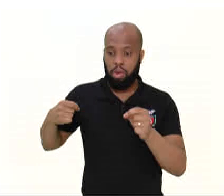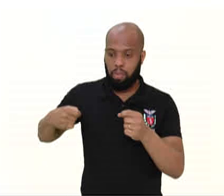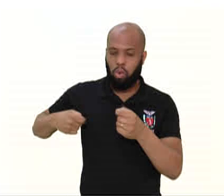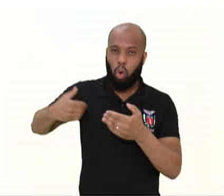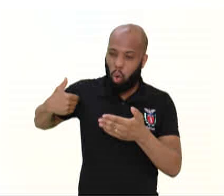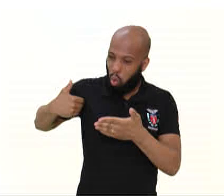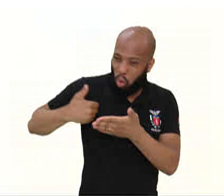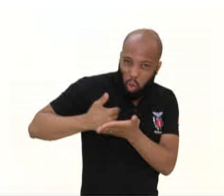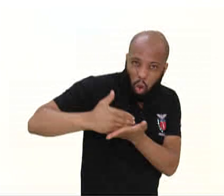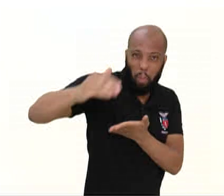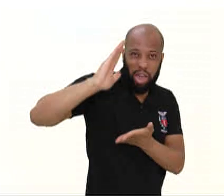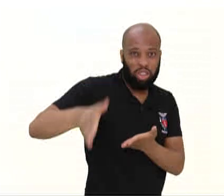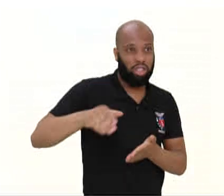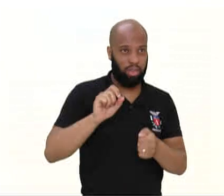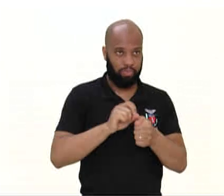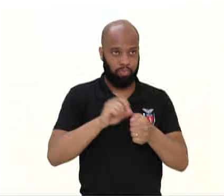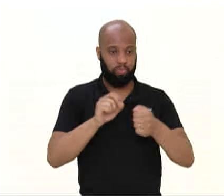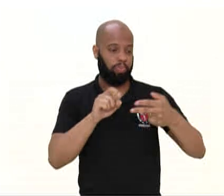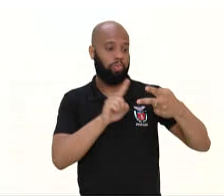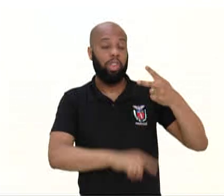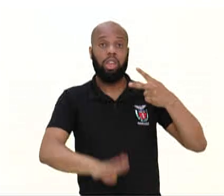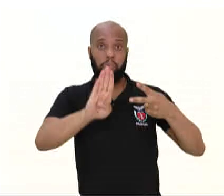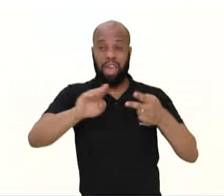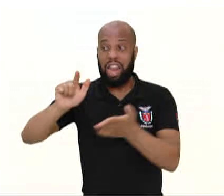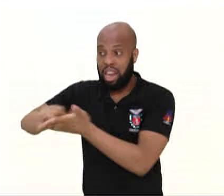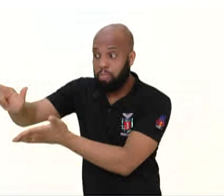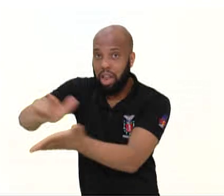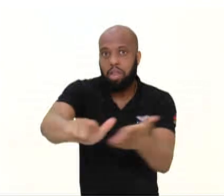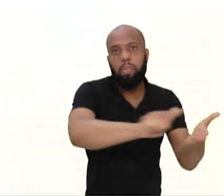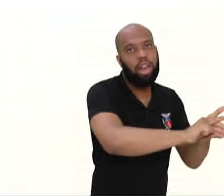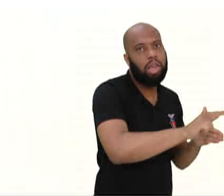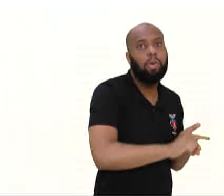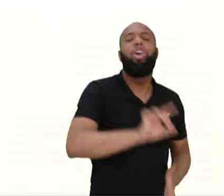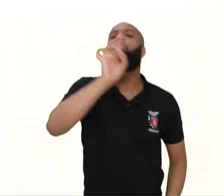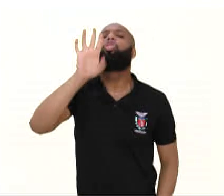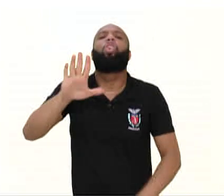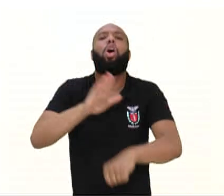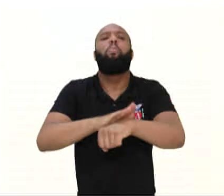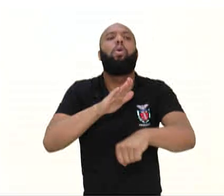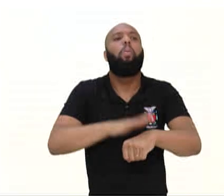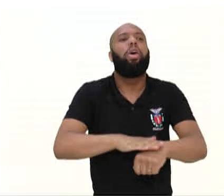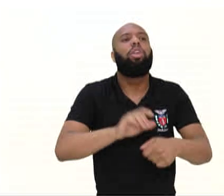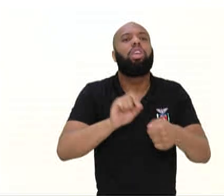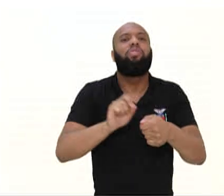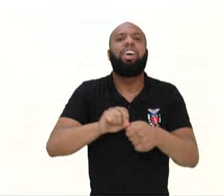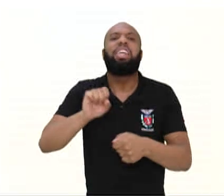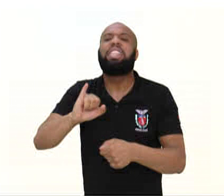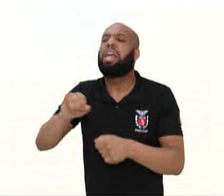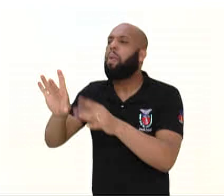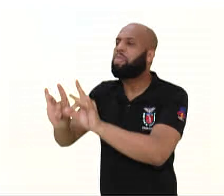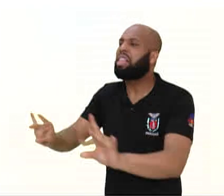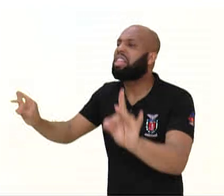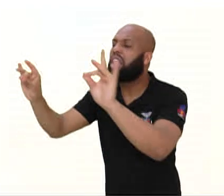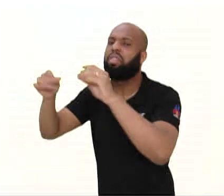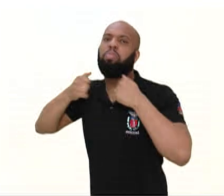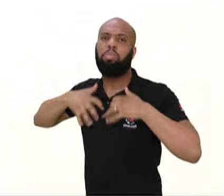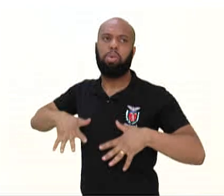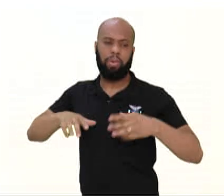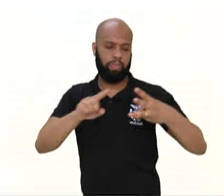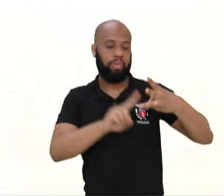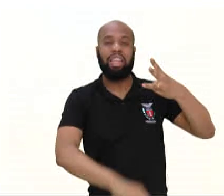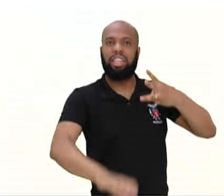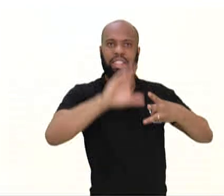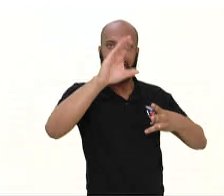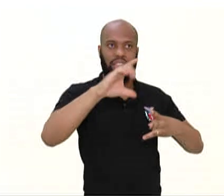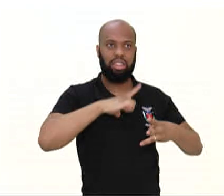dia de treino. Letra B. Os equipamentos devem ser higienizados exclusivamente quando ficarem úmidos devido ao suor. Letra